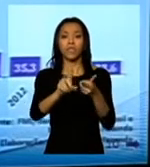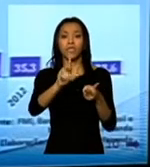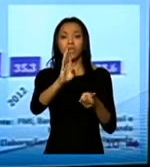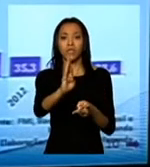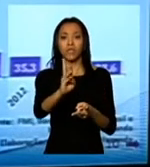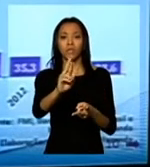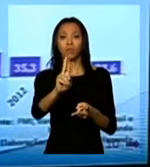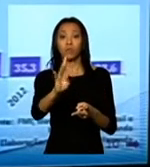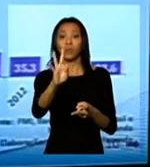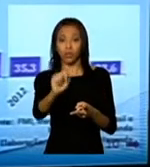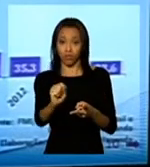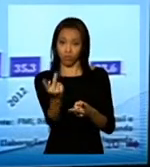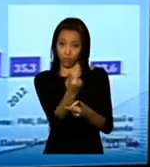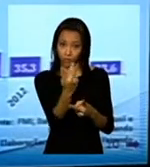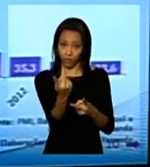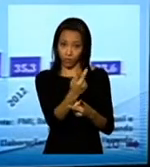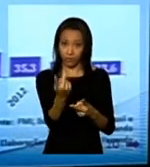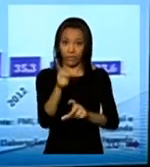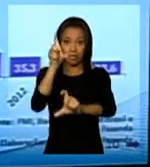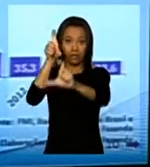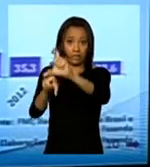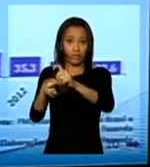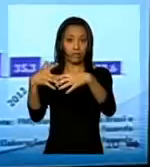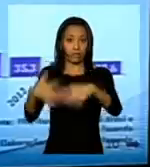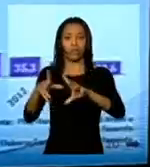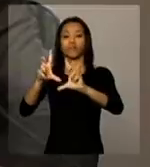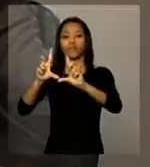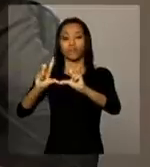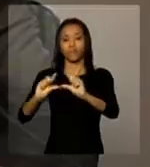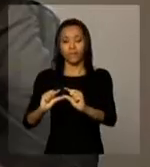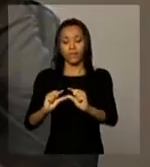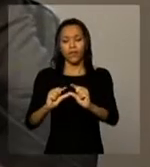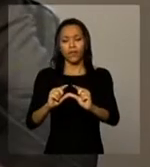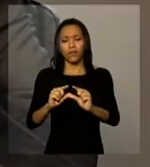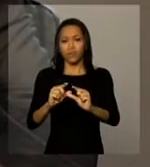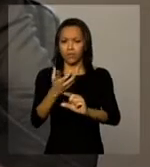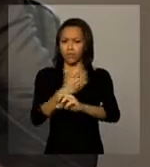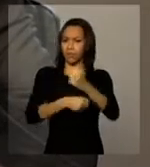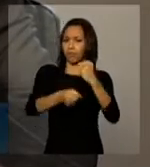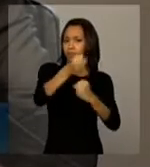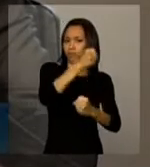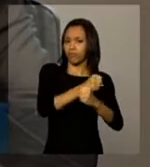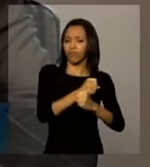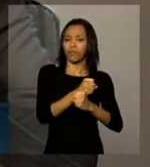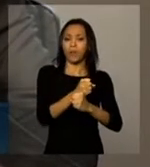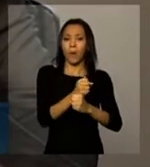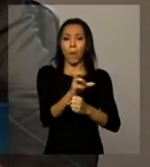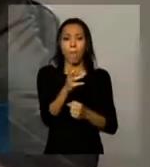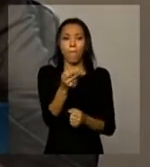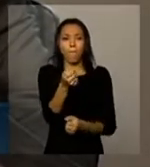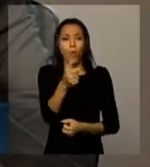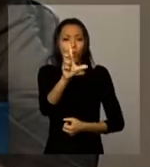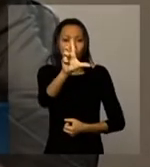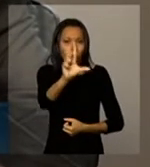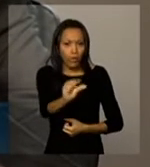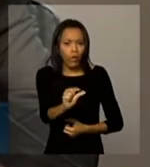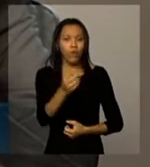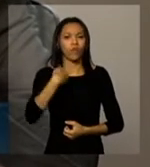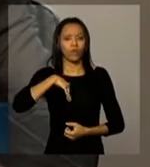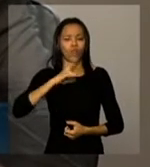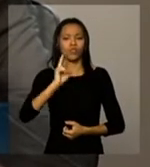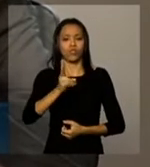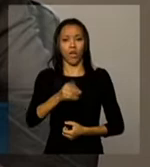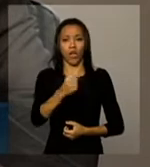E, no ano passado, mesmo tendo feito um primário um pouco menor daquele que nós estávamos habituados a